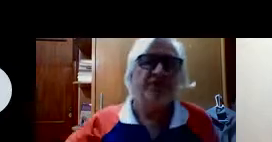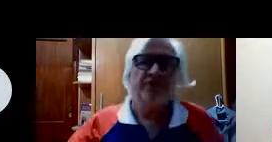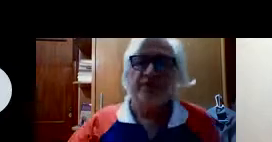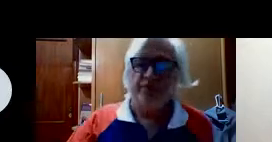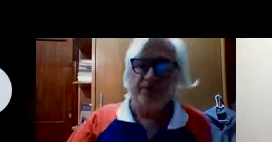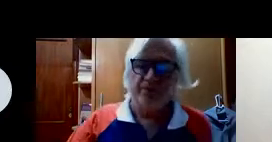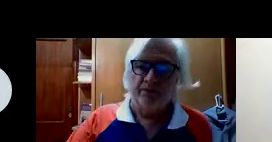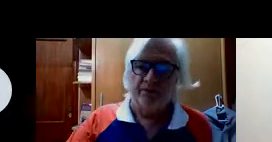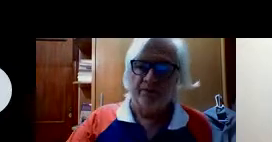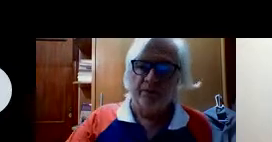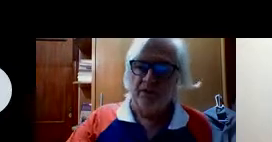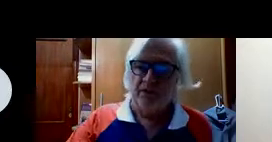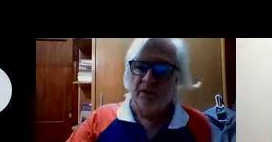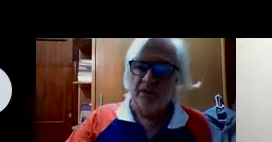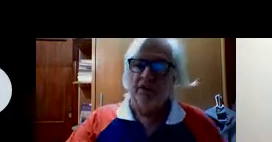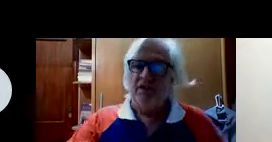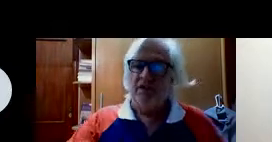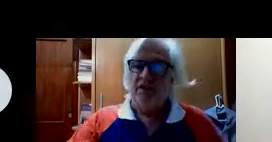do material.